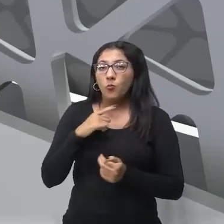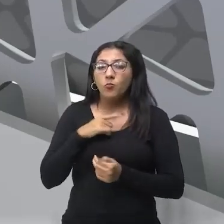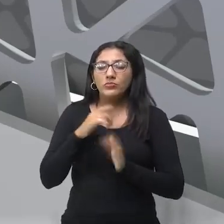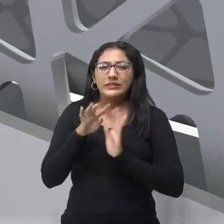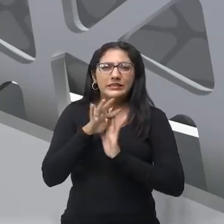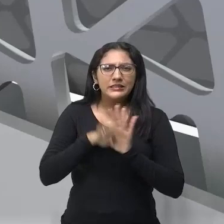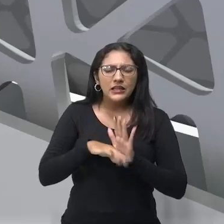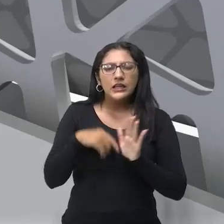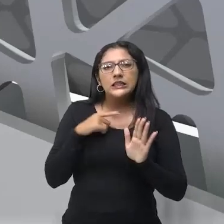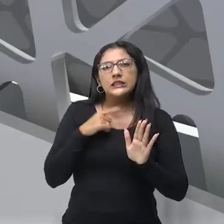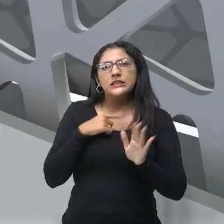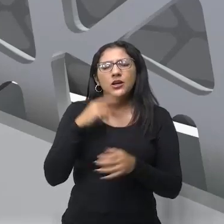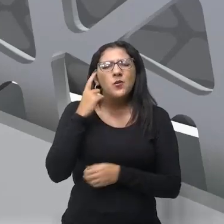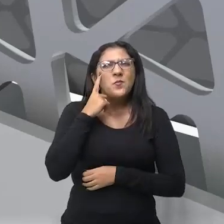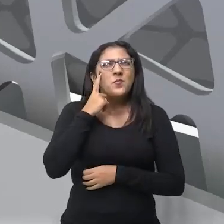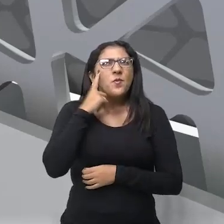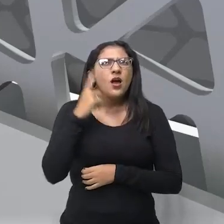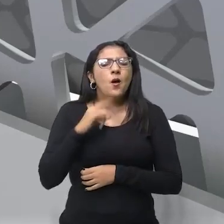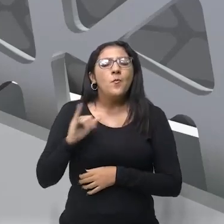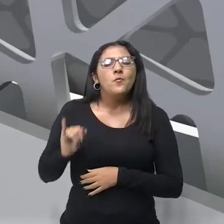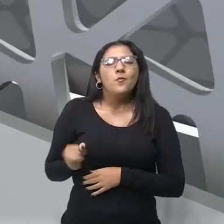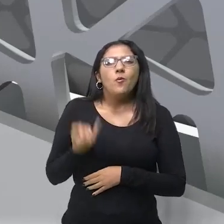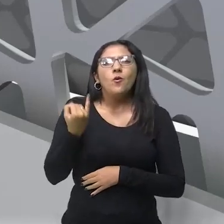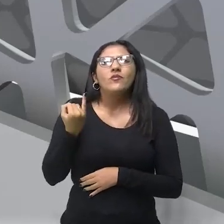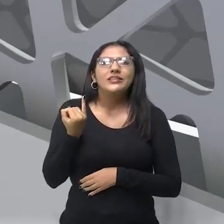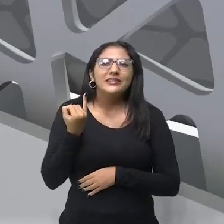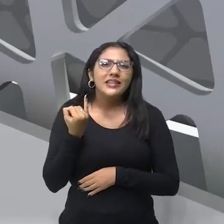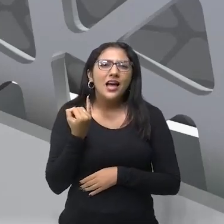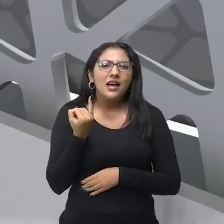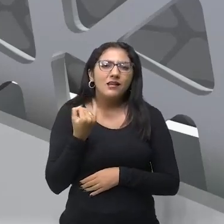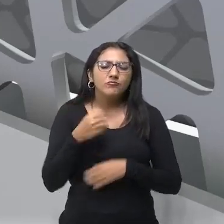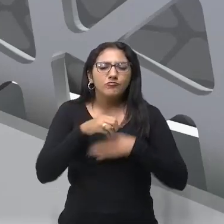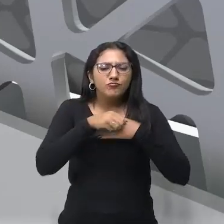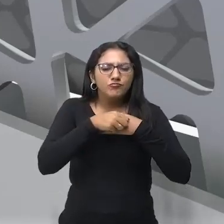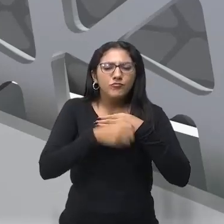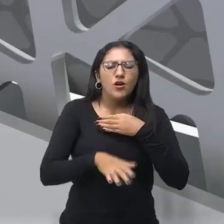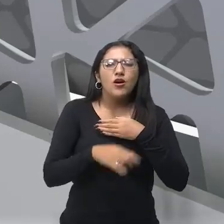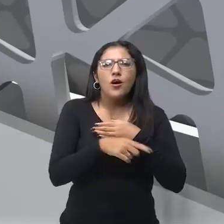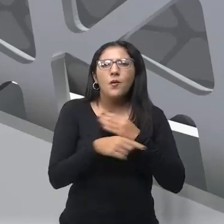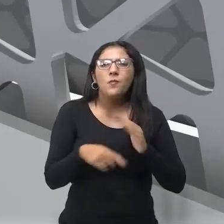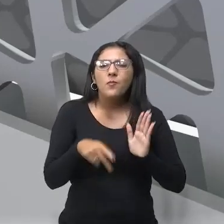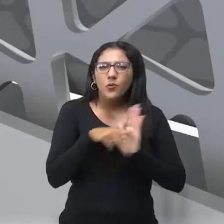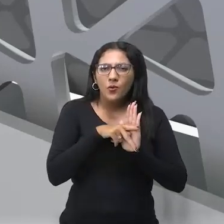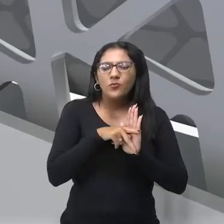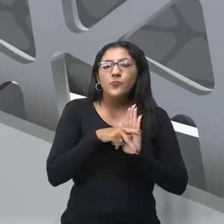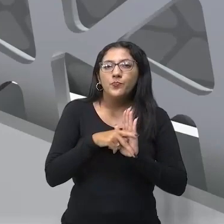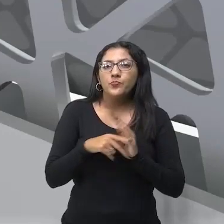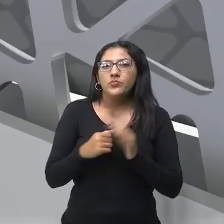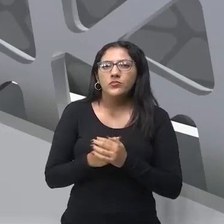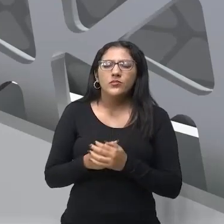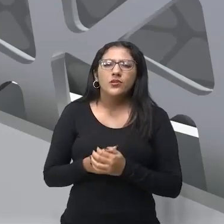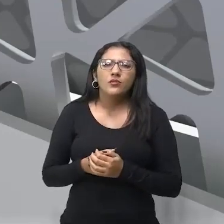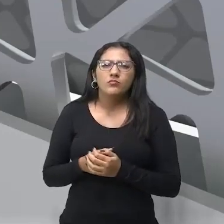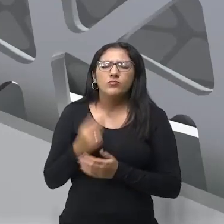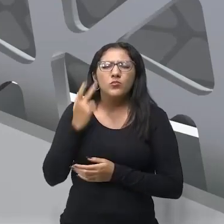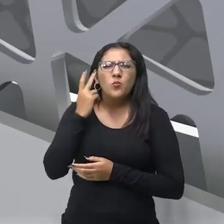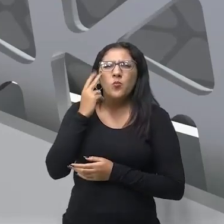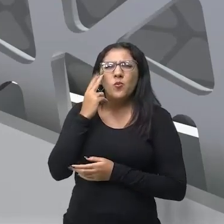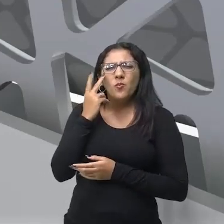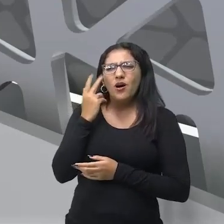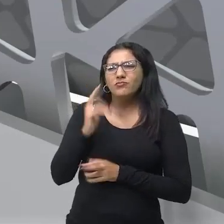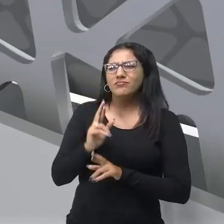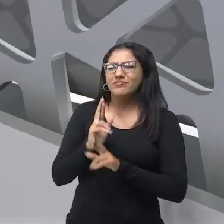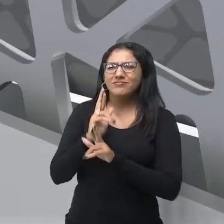textos que vão buscar explorar essa forma de expressão linguística que é diferente, que é pouco comum, que foge